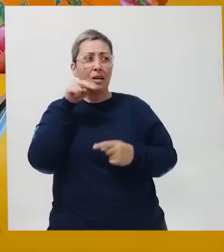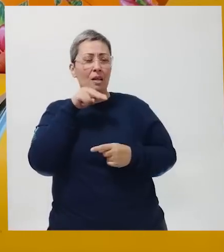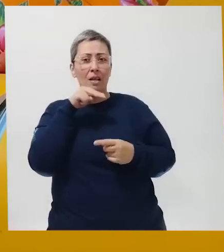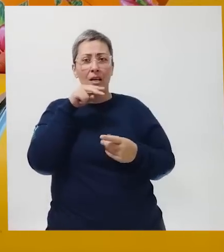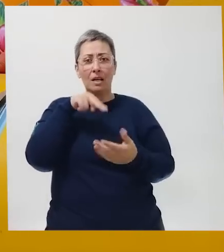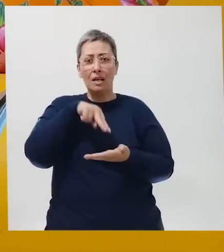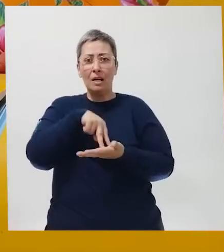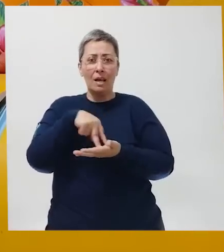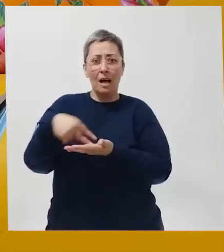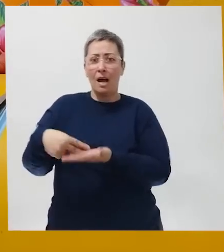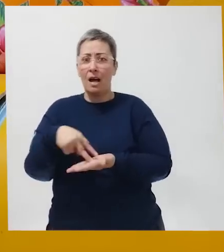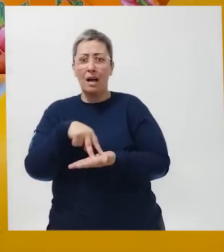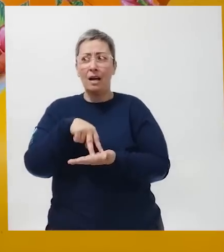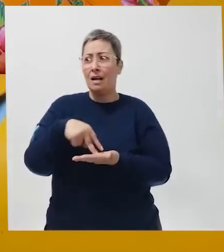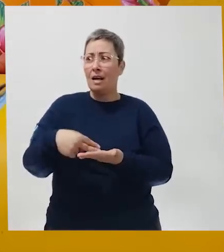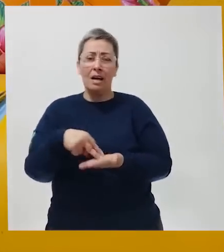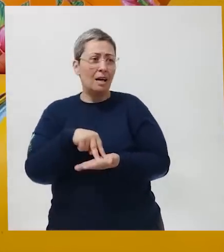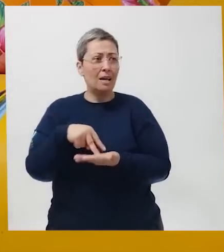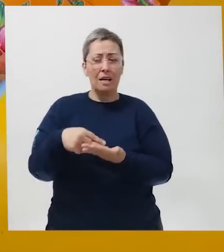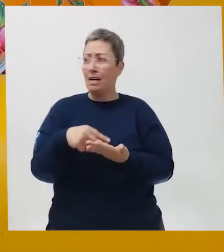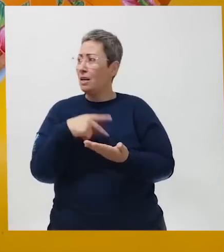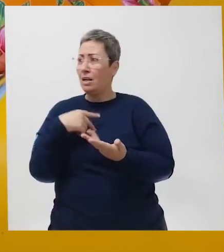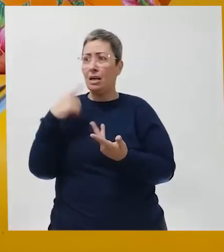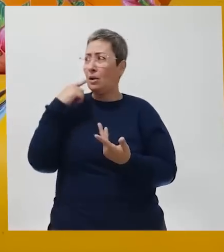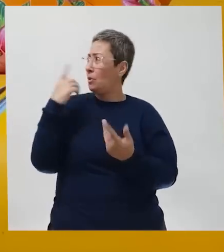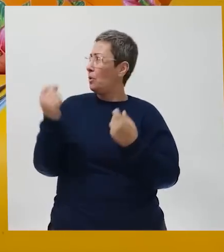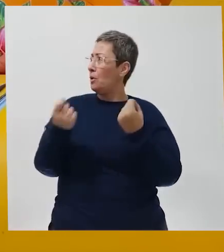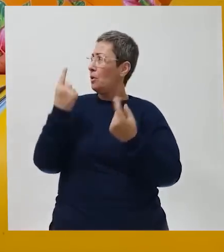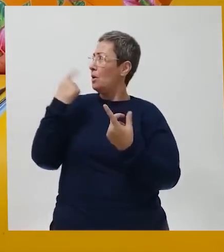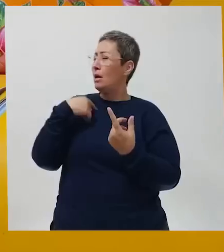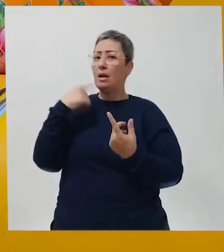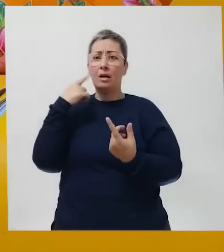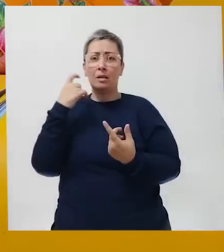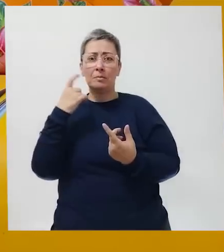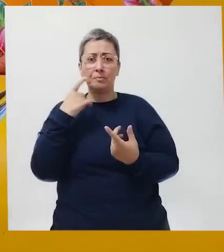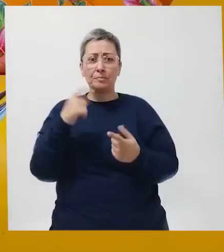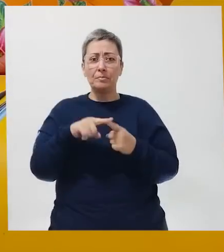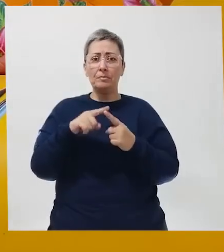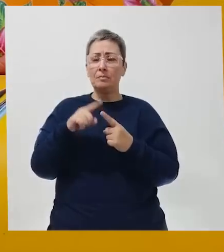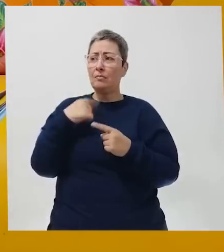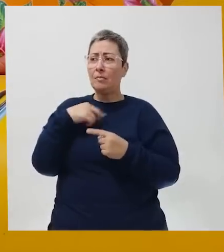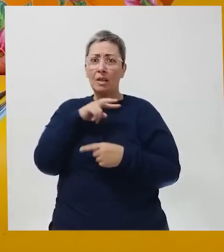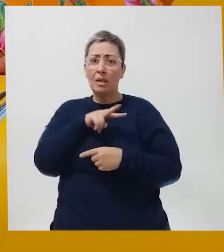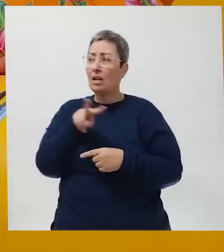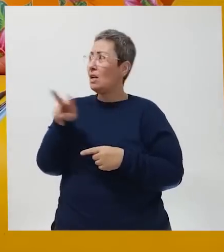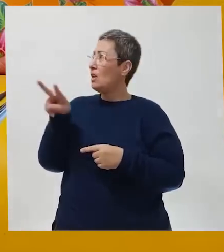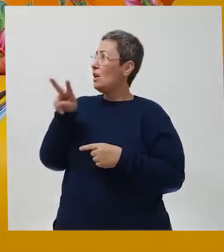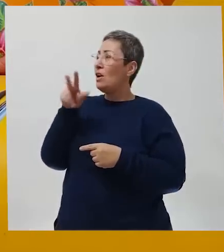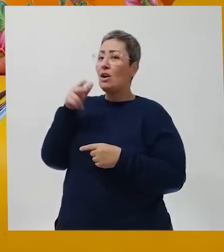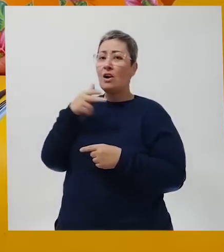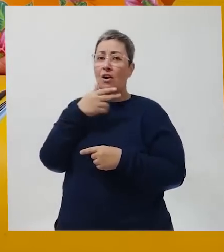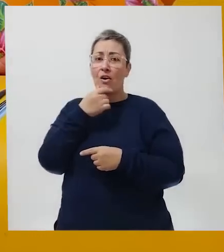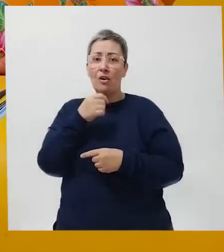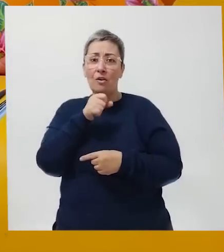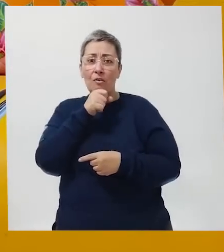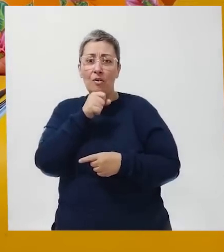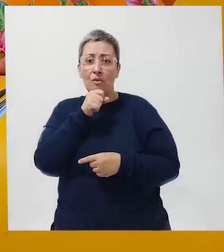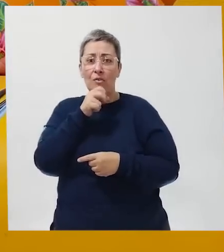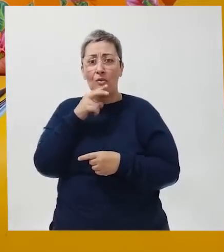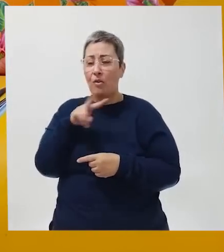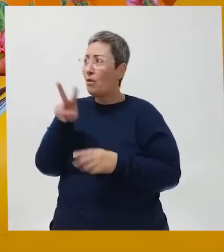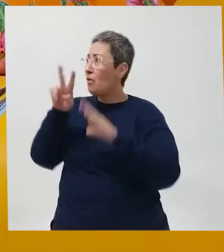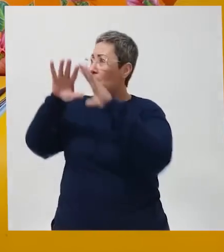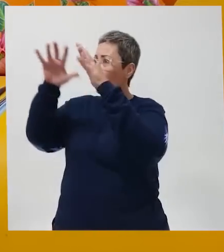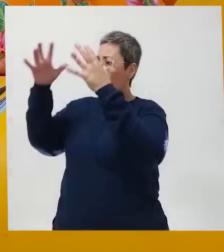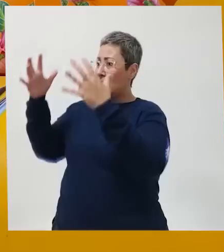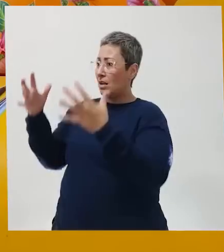cantar. Tino se desequilibra quando outra música envolve seu mundo e faz o avô